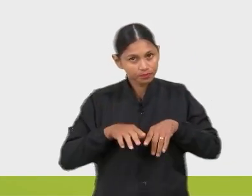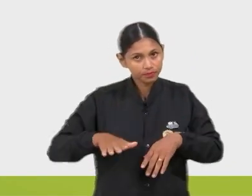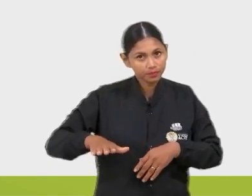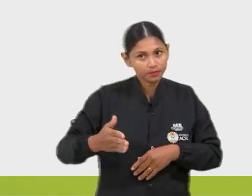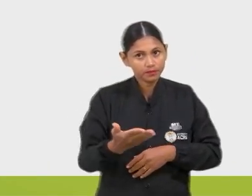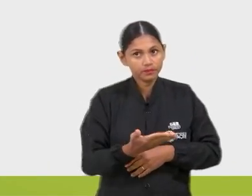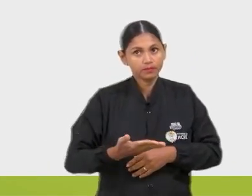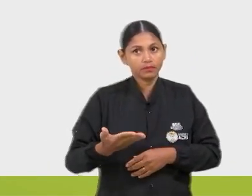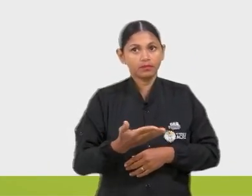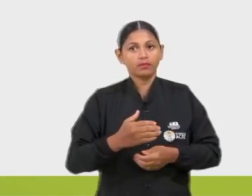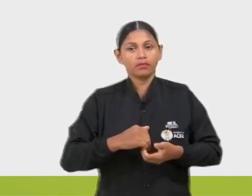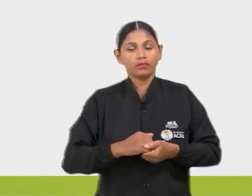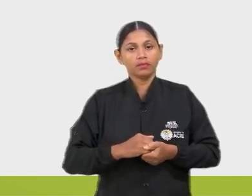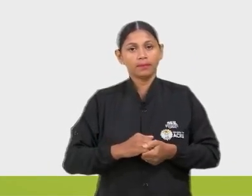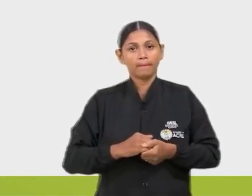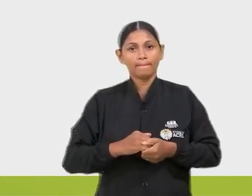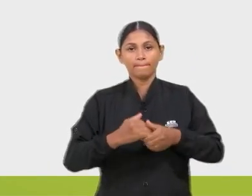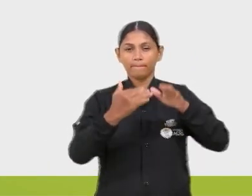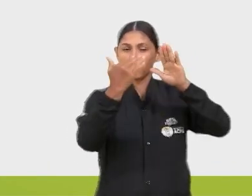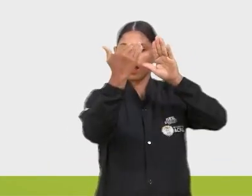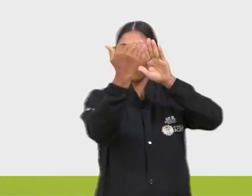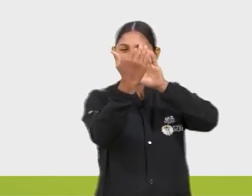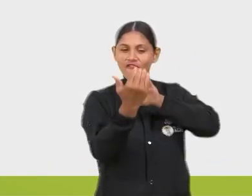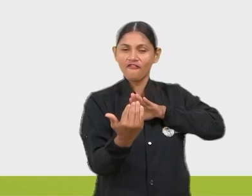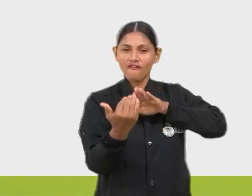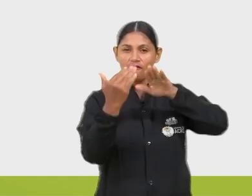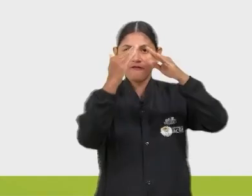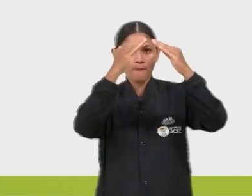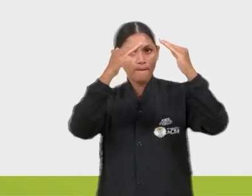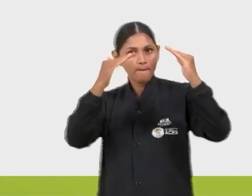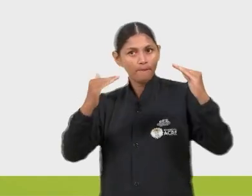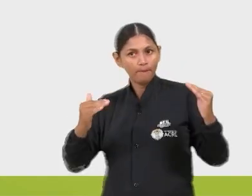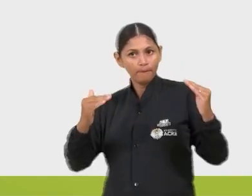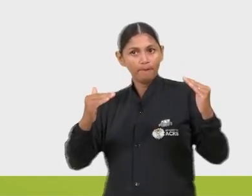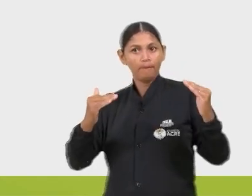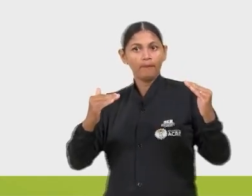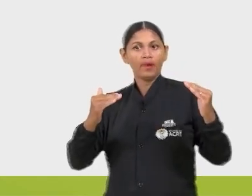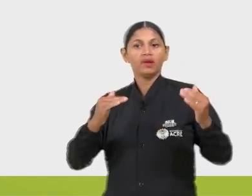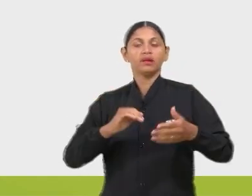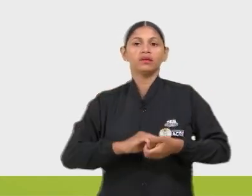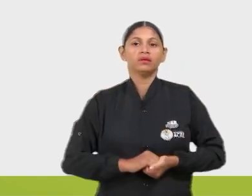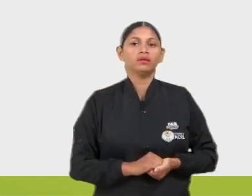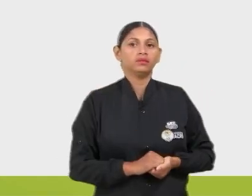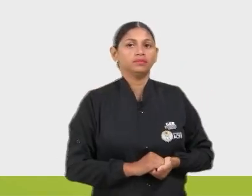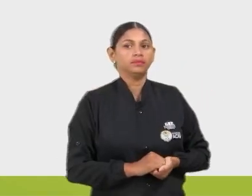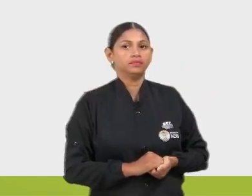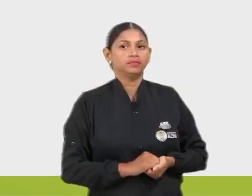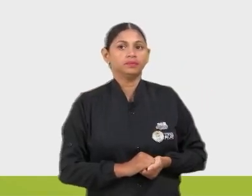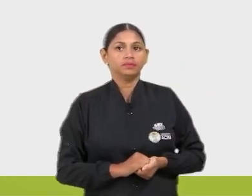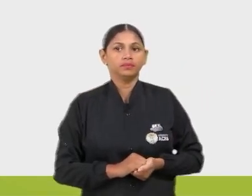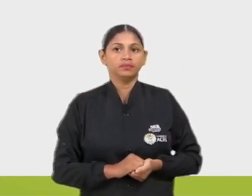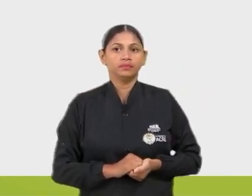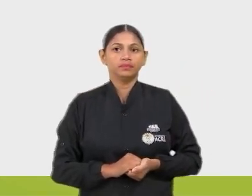as faces laterais aí, tá vendo? Ó, aparecendo, um destaquezinho para vocês.